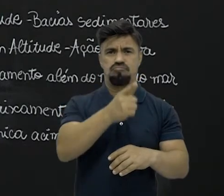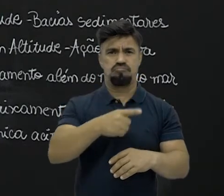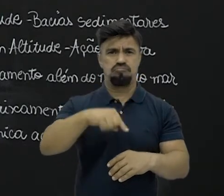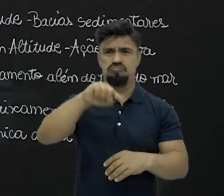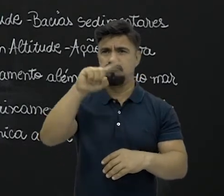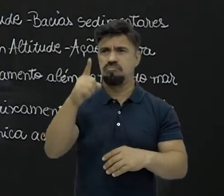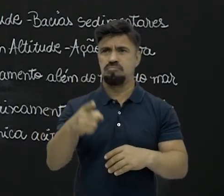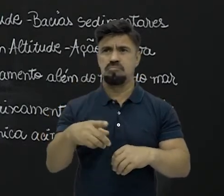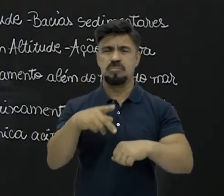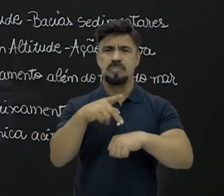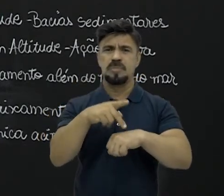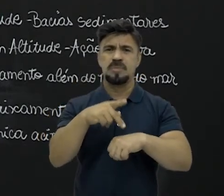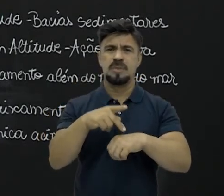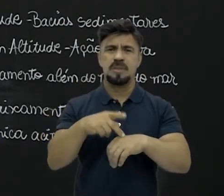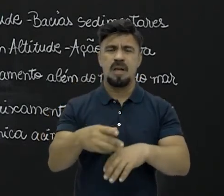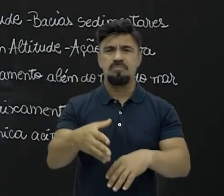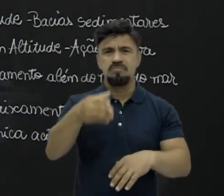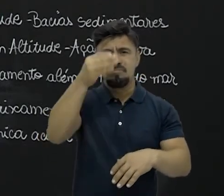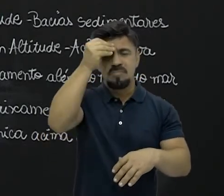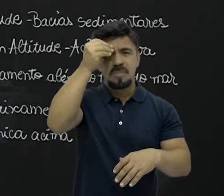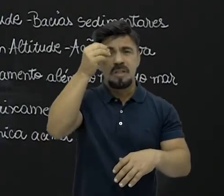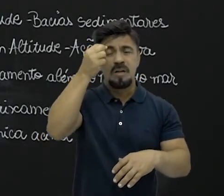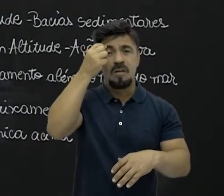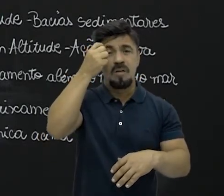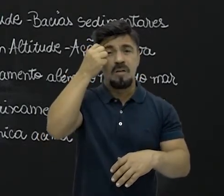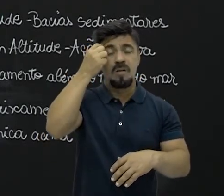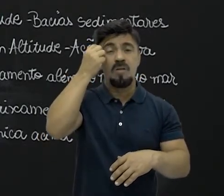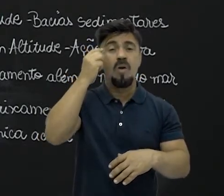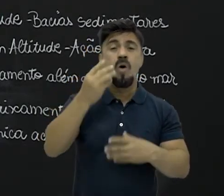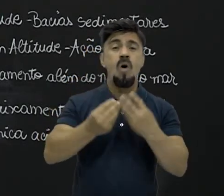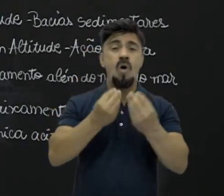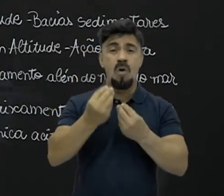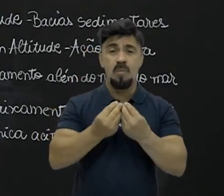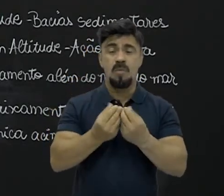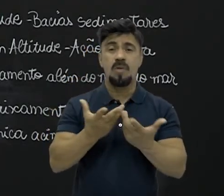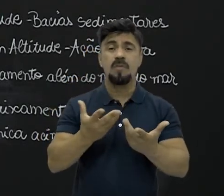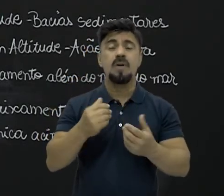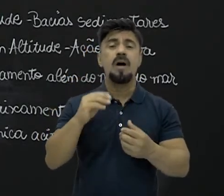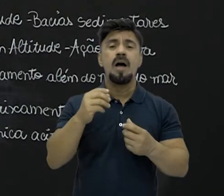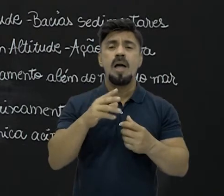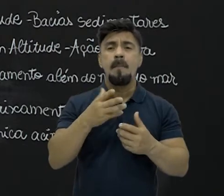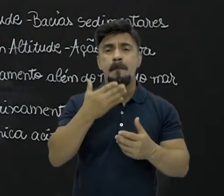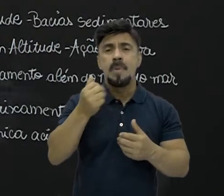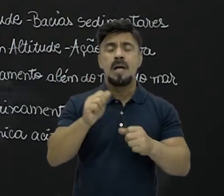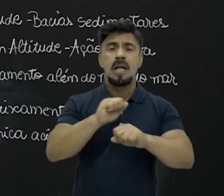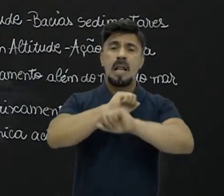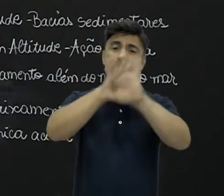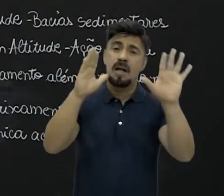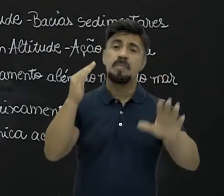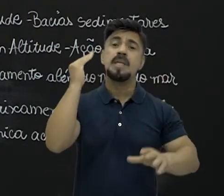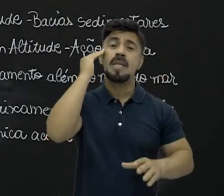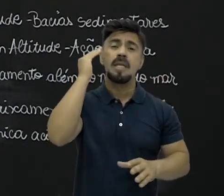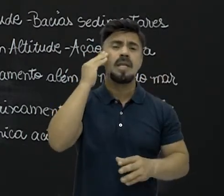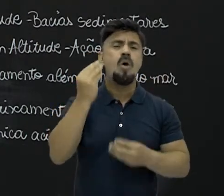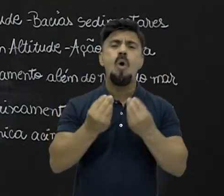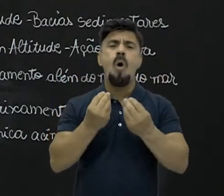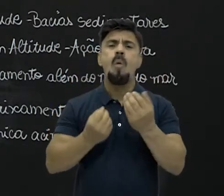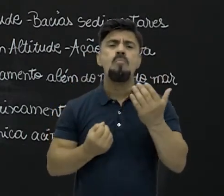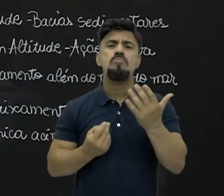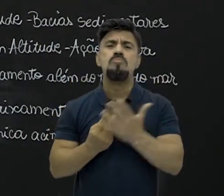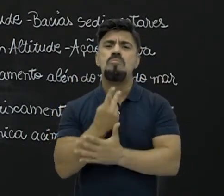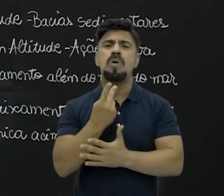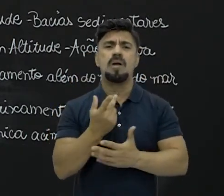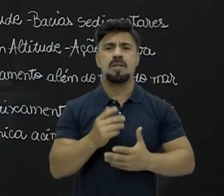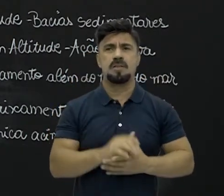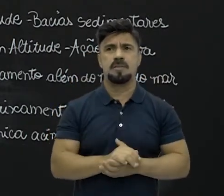na decoreba, né? Então vamos tentar quebrar essa história de decoreba? Vamos entender como é que essas coisas acontecem? Veja, esse desenho é um